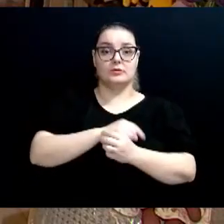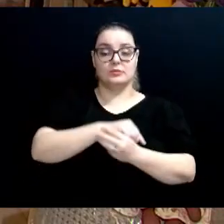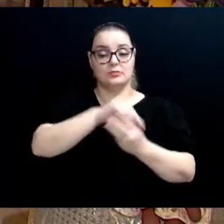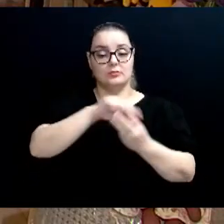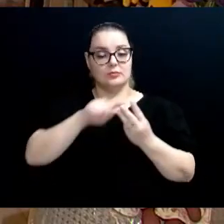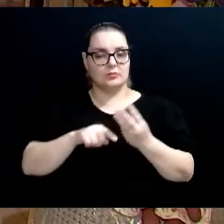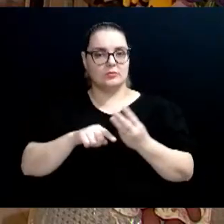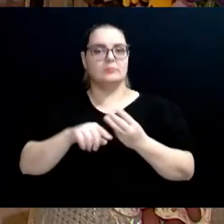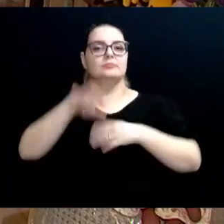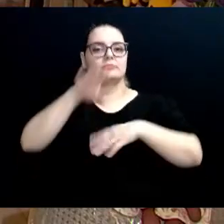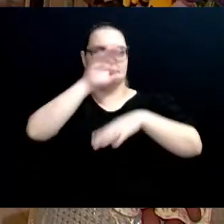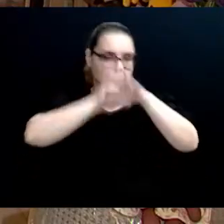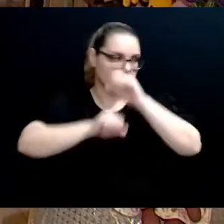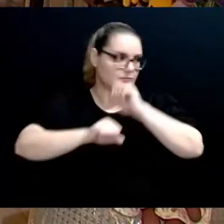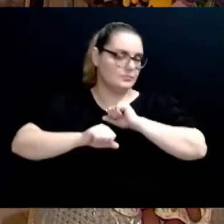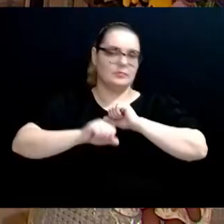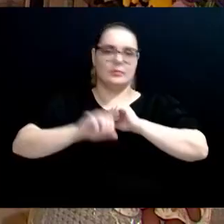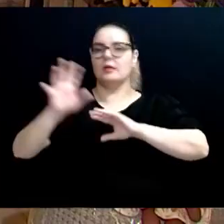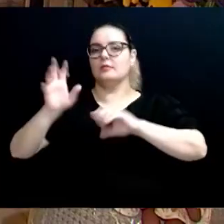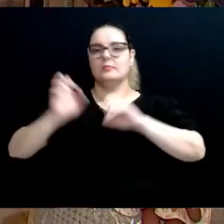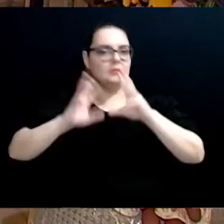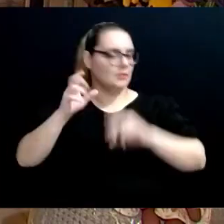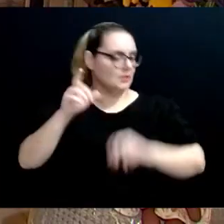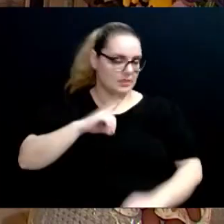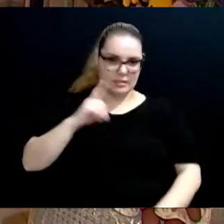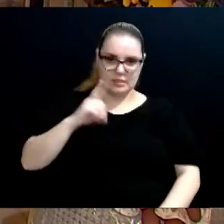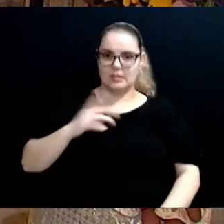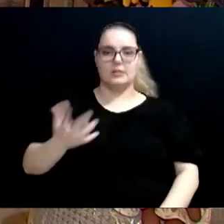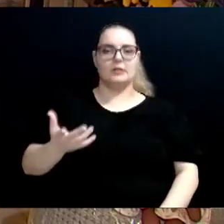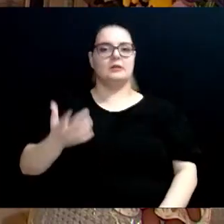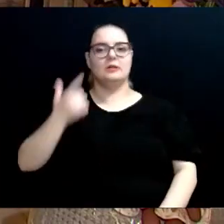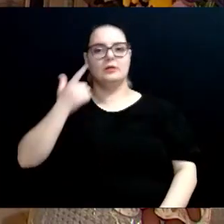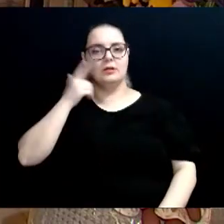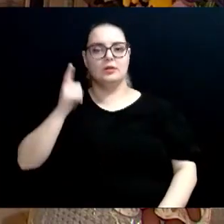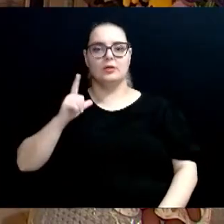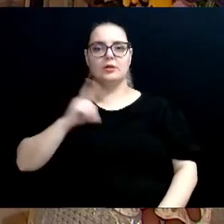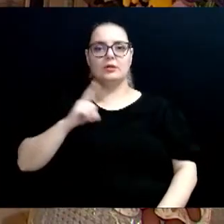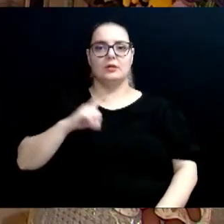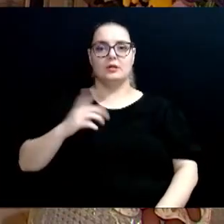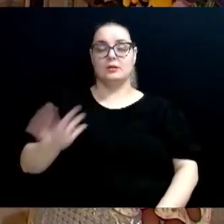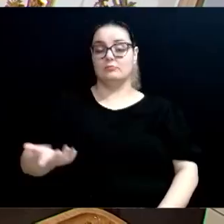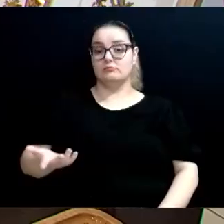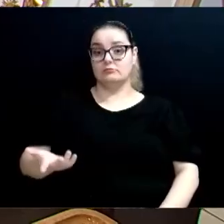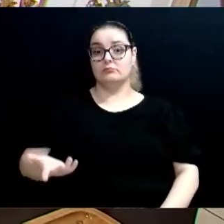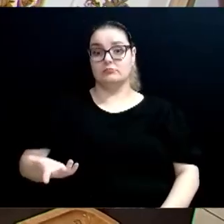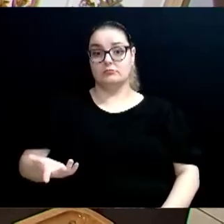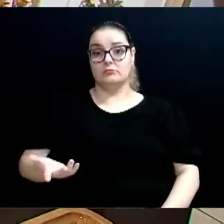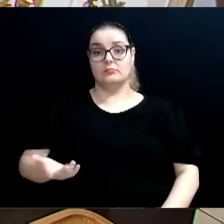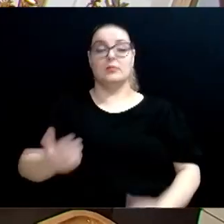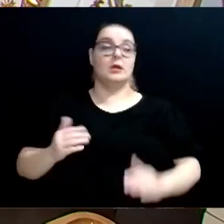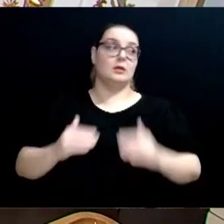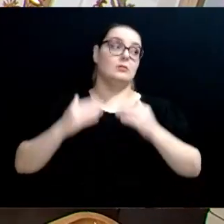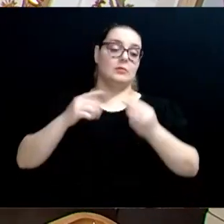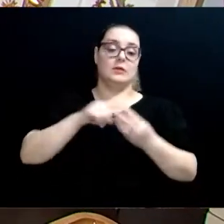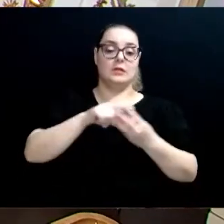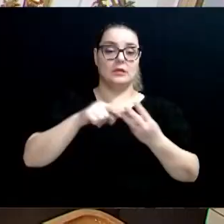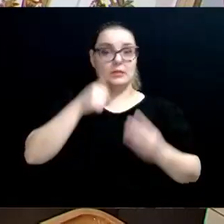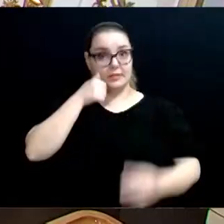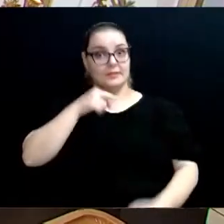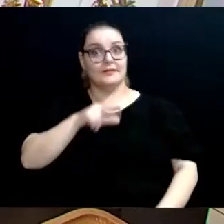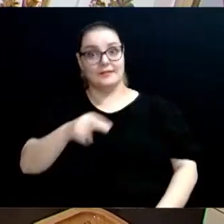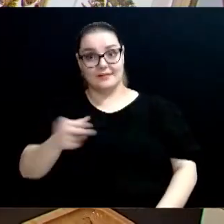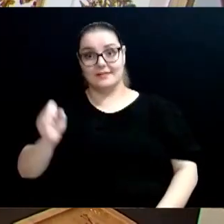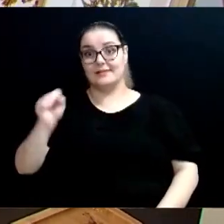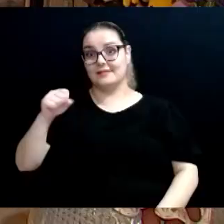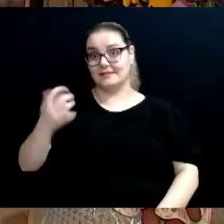enorme, assim, nós juntamos as 3, foi um aprendizado. Muita briga teve, Teve, claro que teve, porque ainda